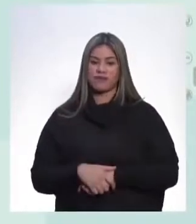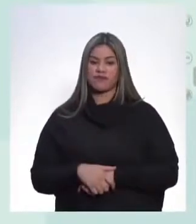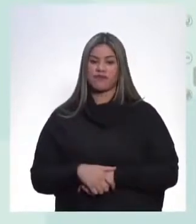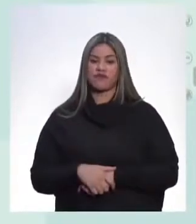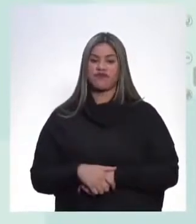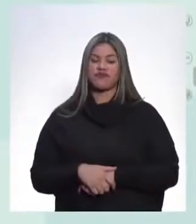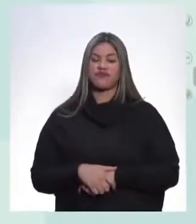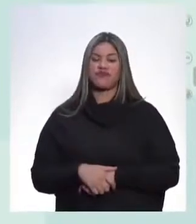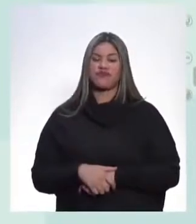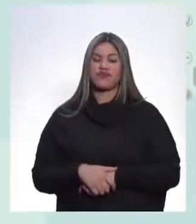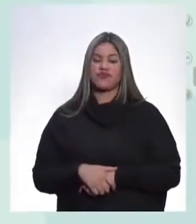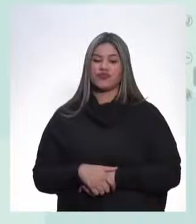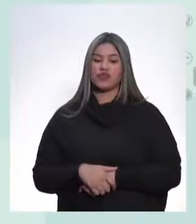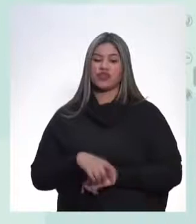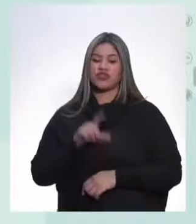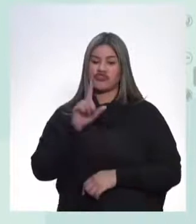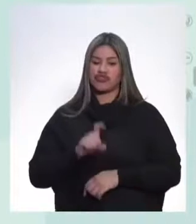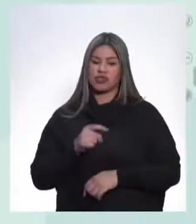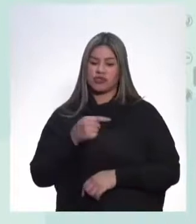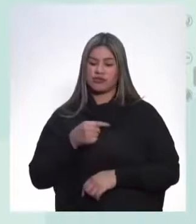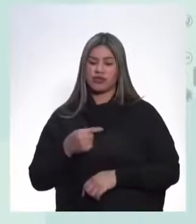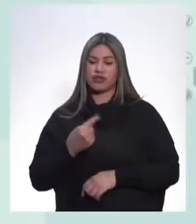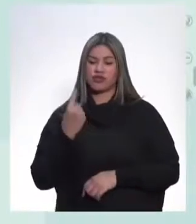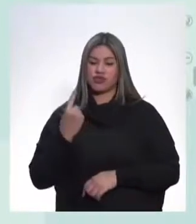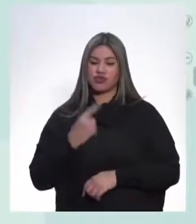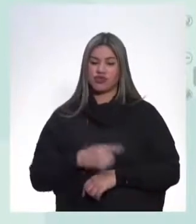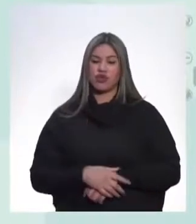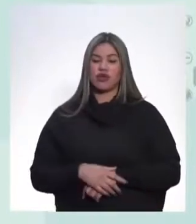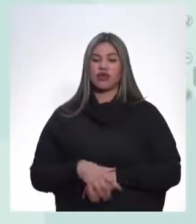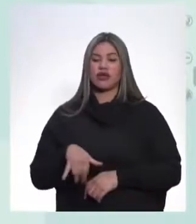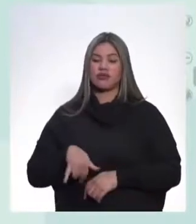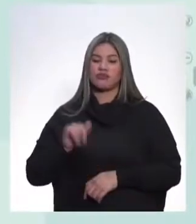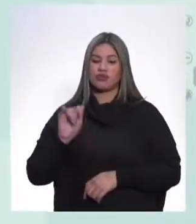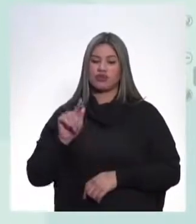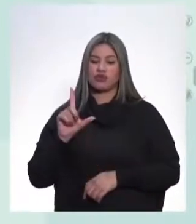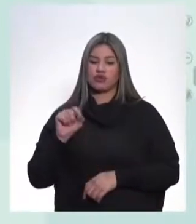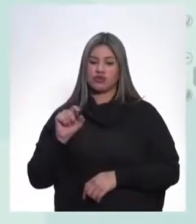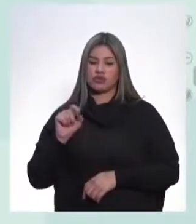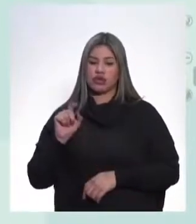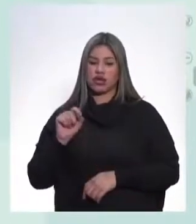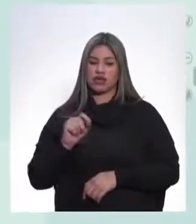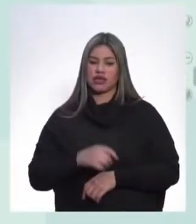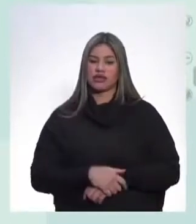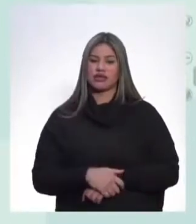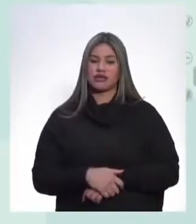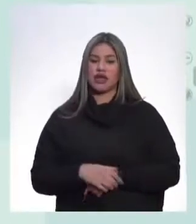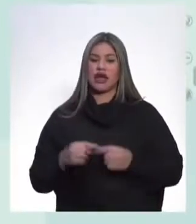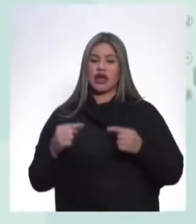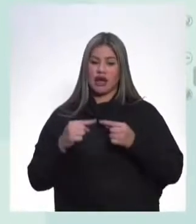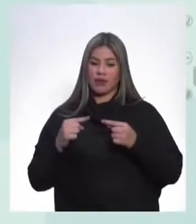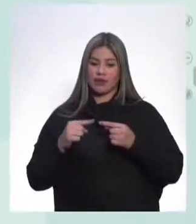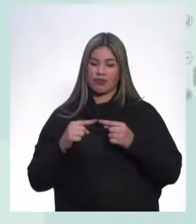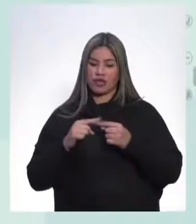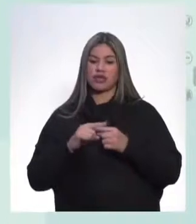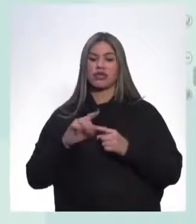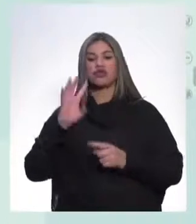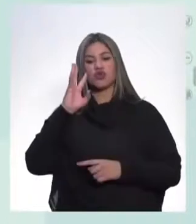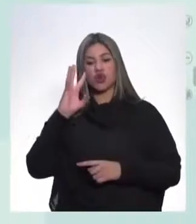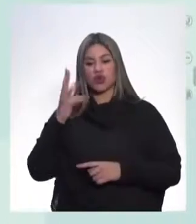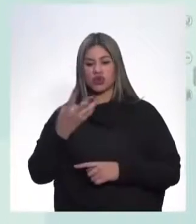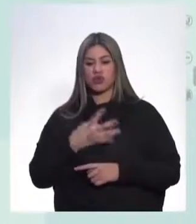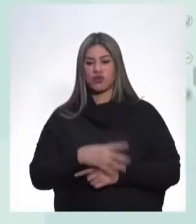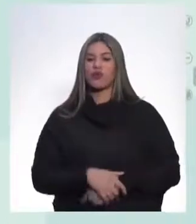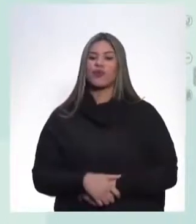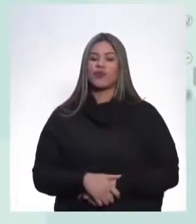X, 1 negativo, e y é 10. Essa é a